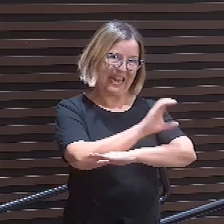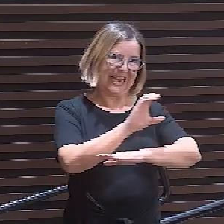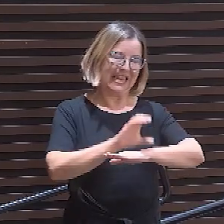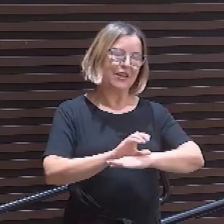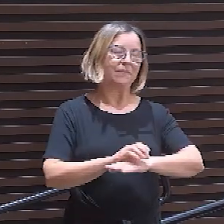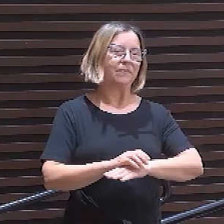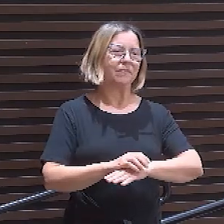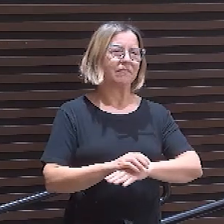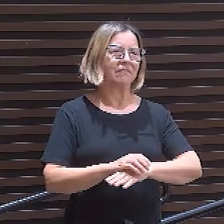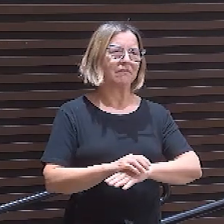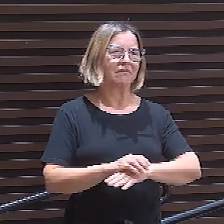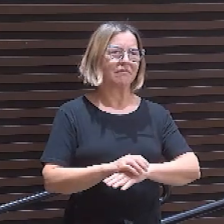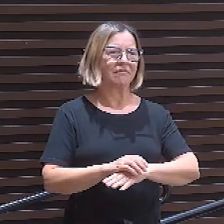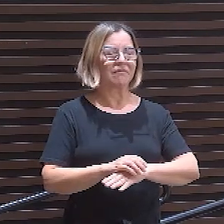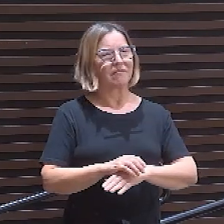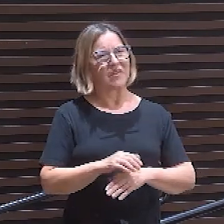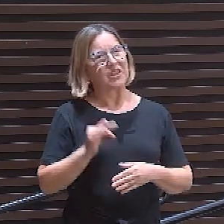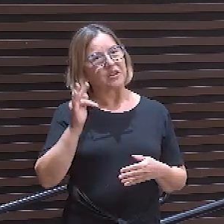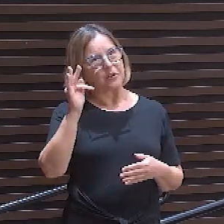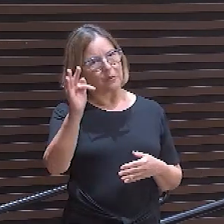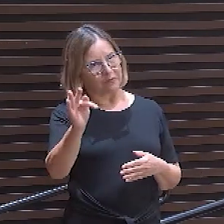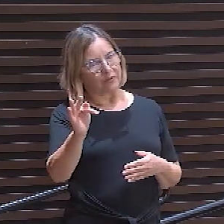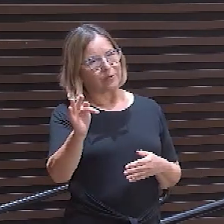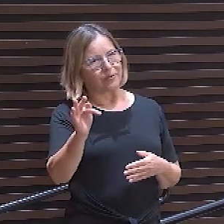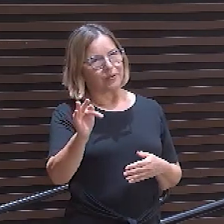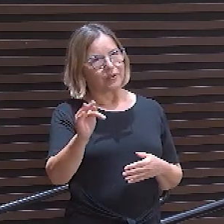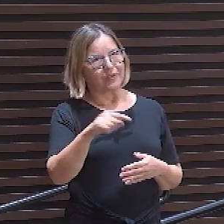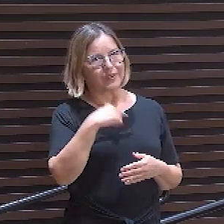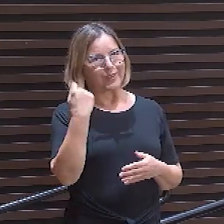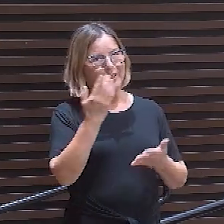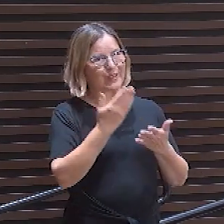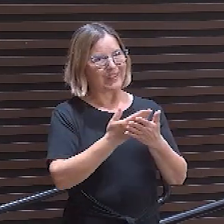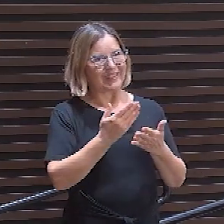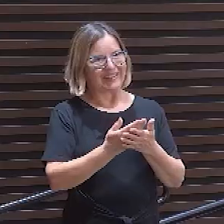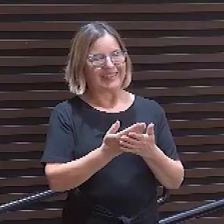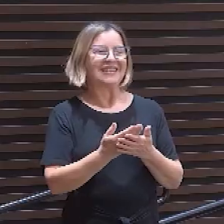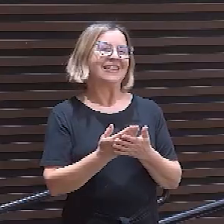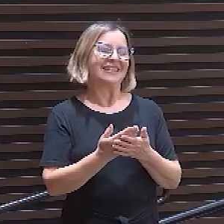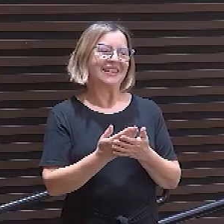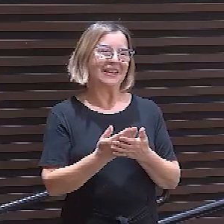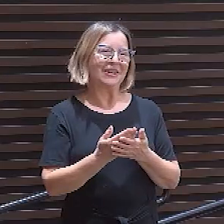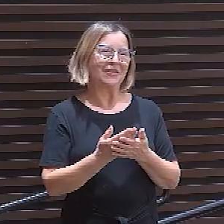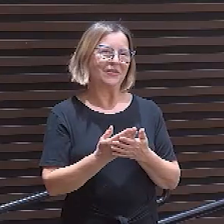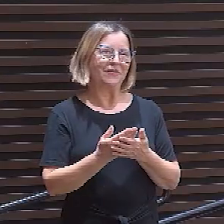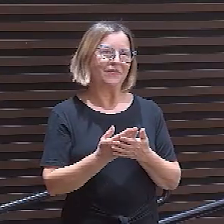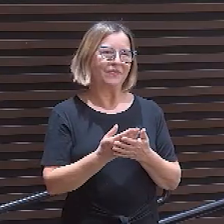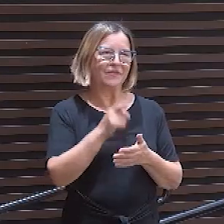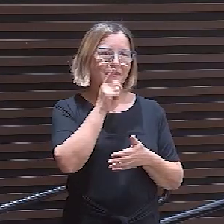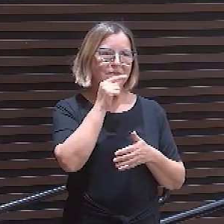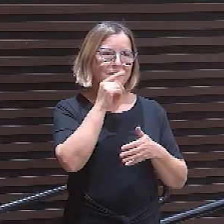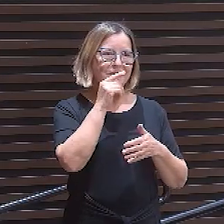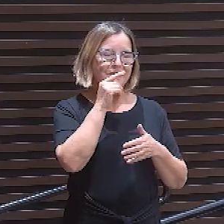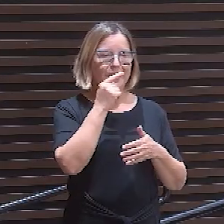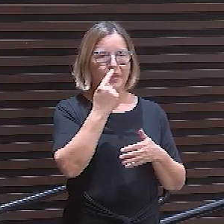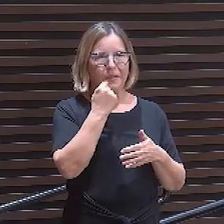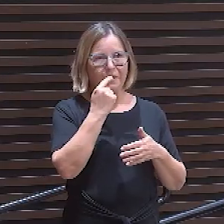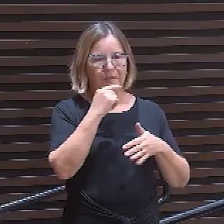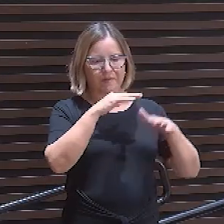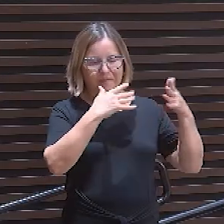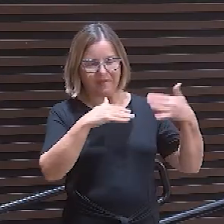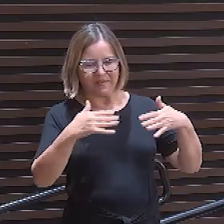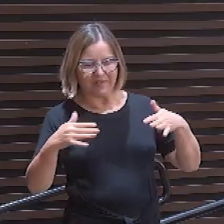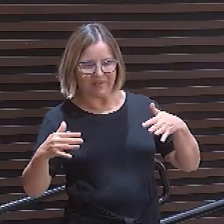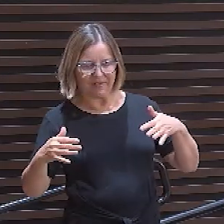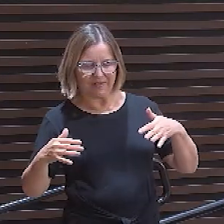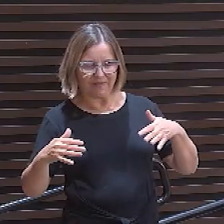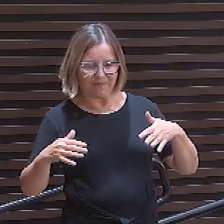para frente, sobre a passagem do Mar Vermelho, onde as 12 pedras que são